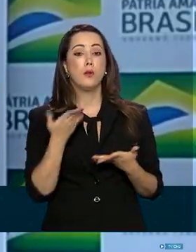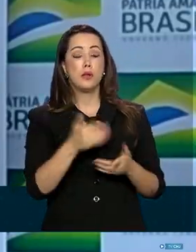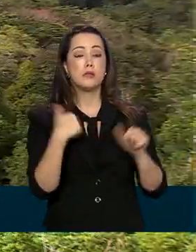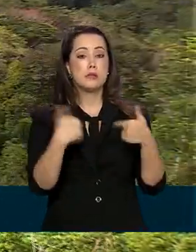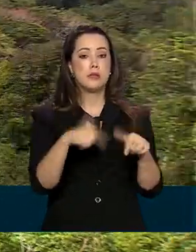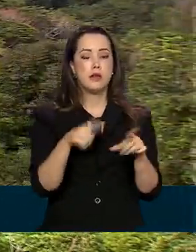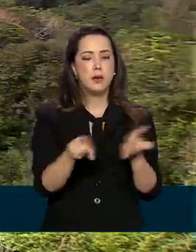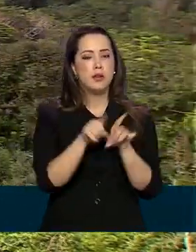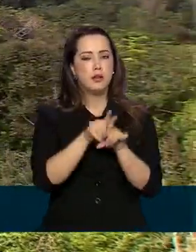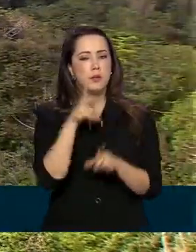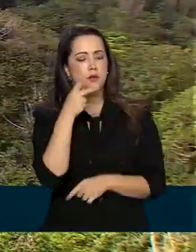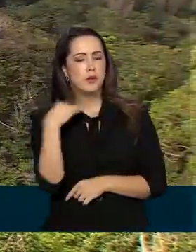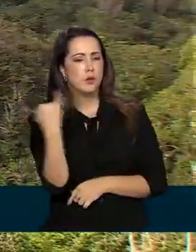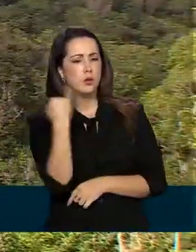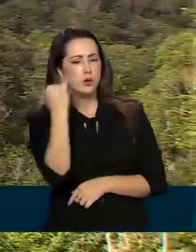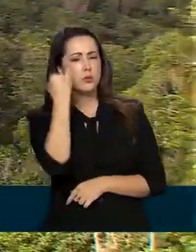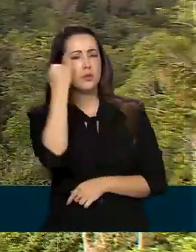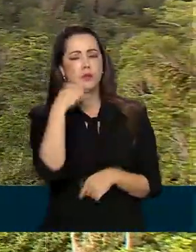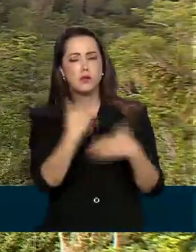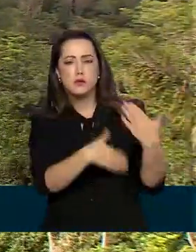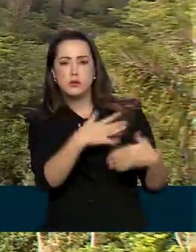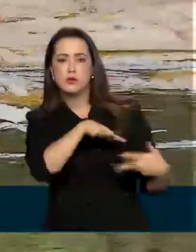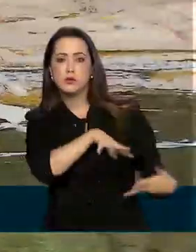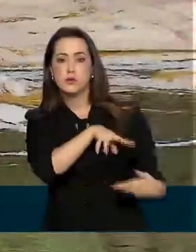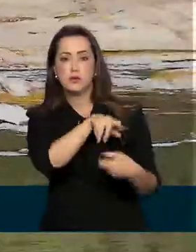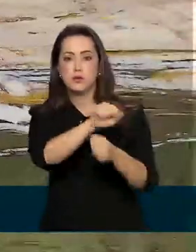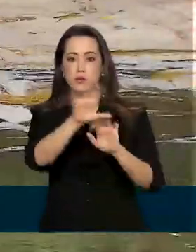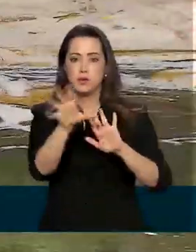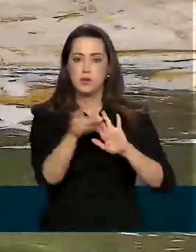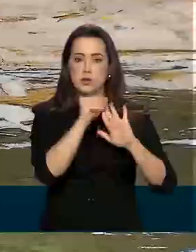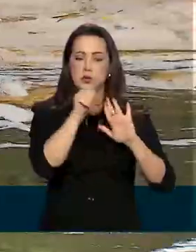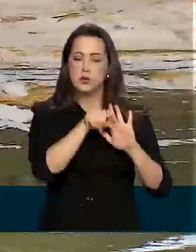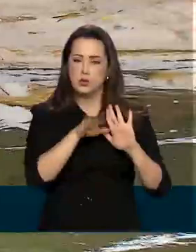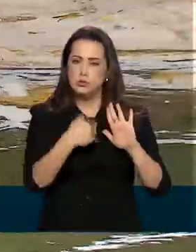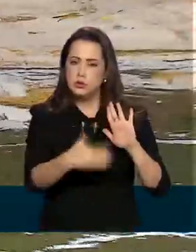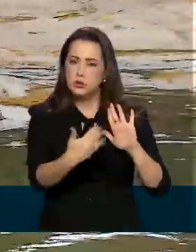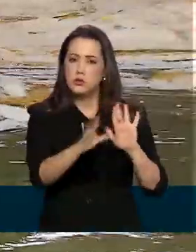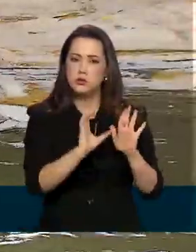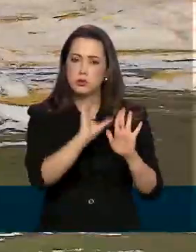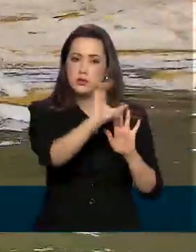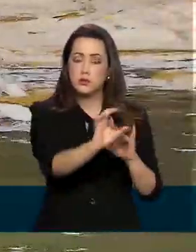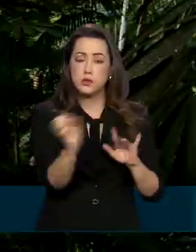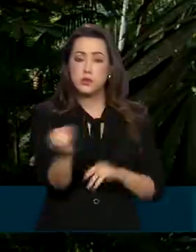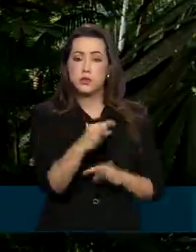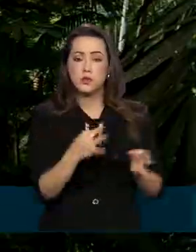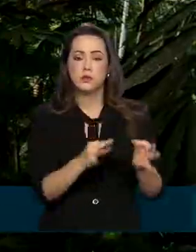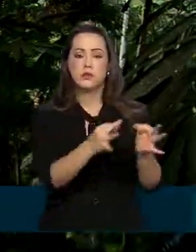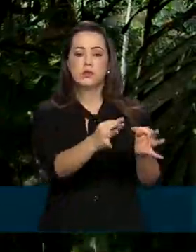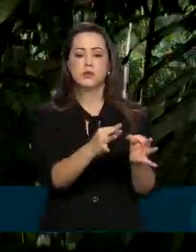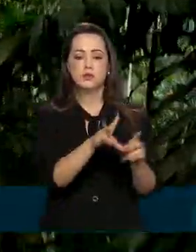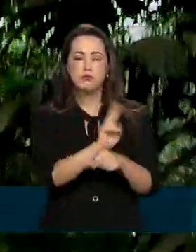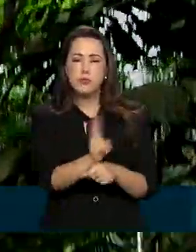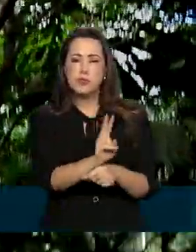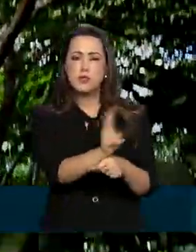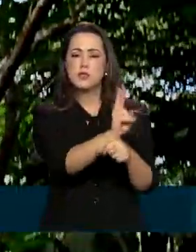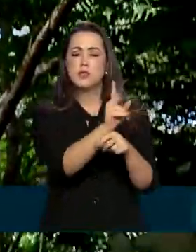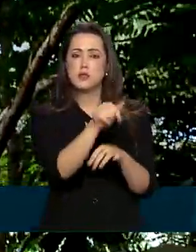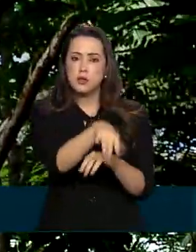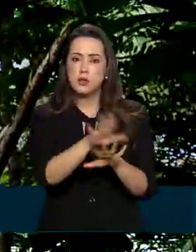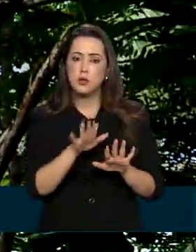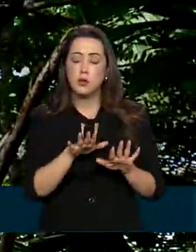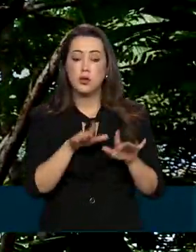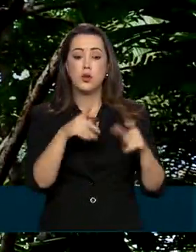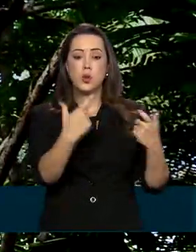Mourão defendeu o desenvolvimento sustentável da Amazônia com investimentos em novas tecnologias, fiscalização e